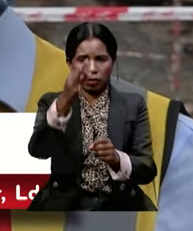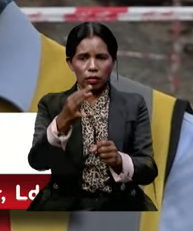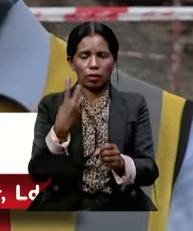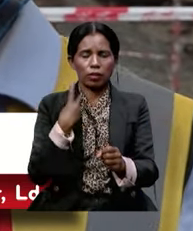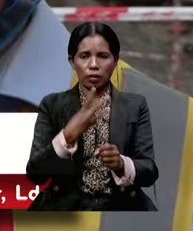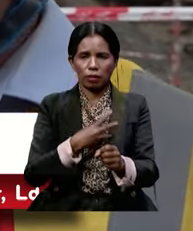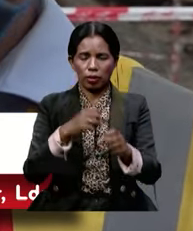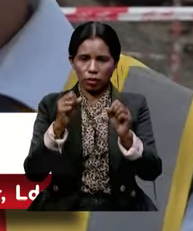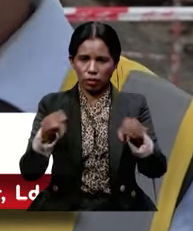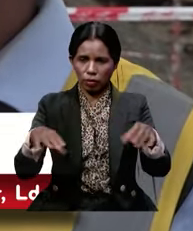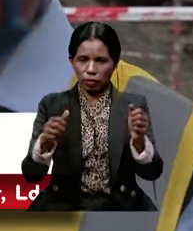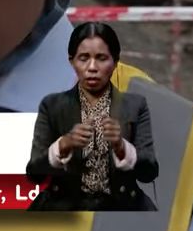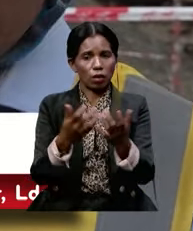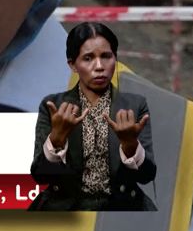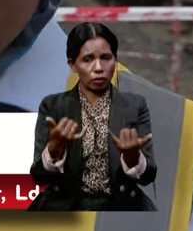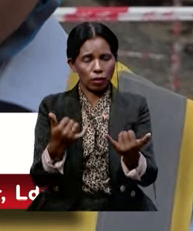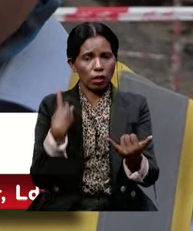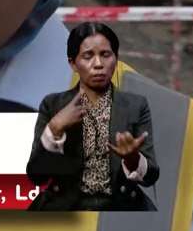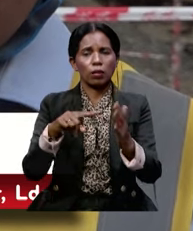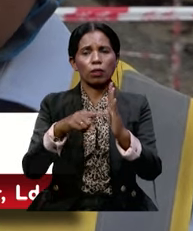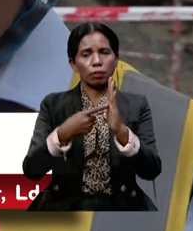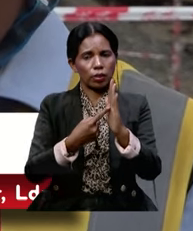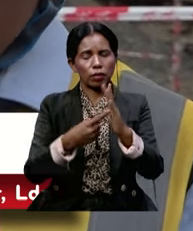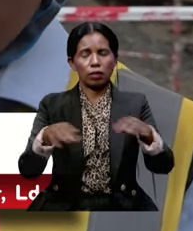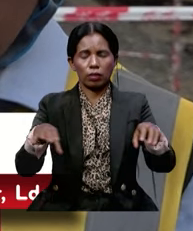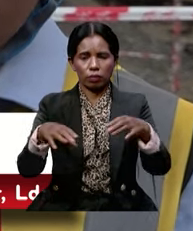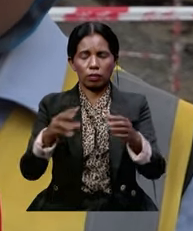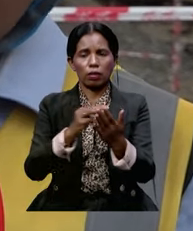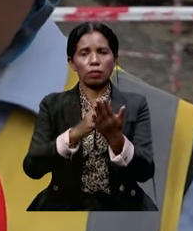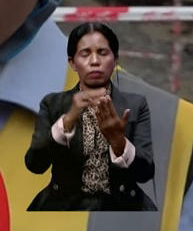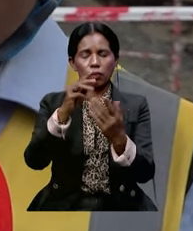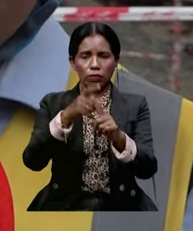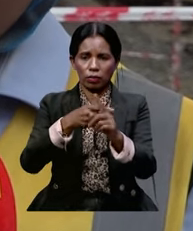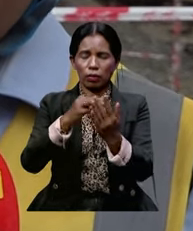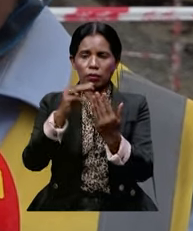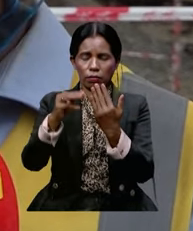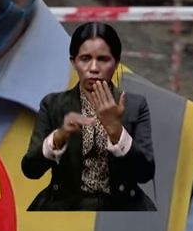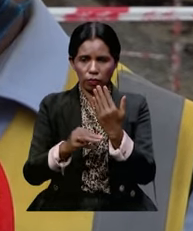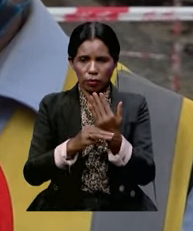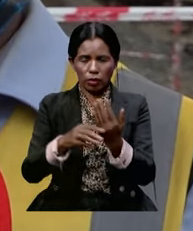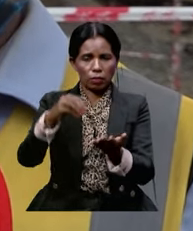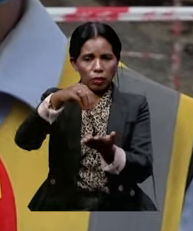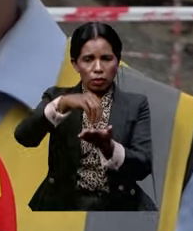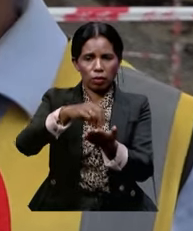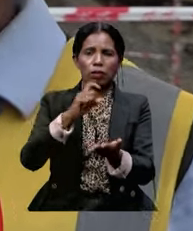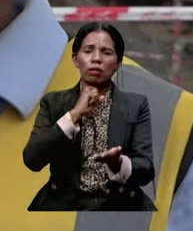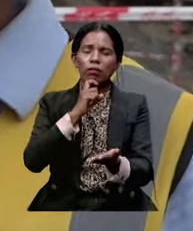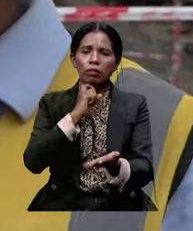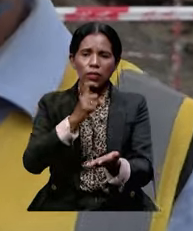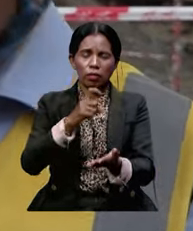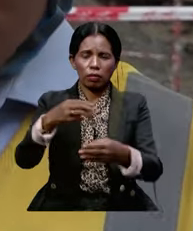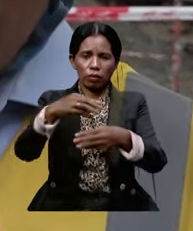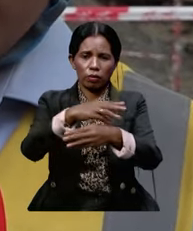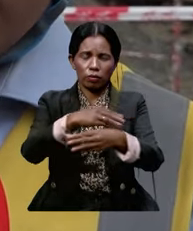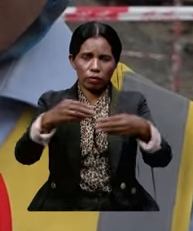complete. Now we started the cap. It's on the top of the pile is the cap. It's a foundation cap. A counting pipe with